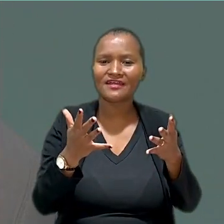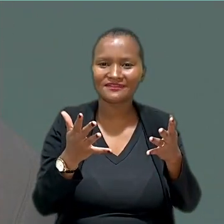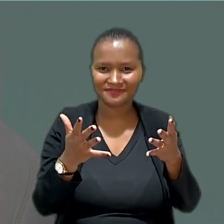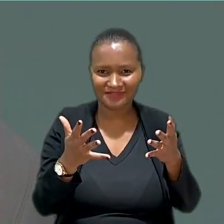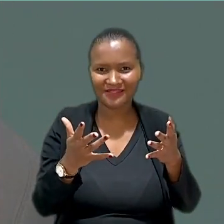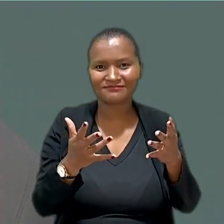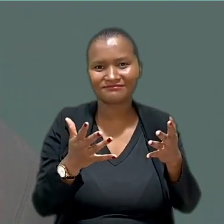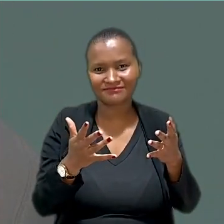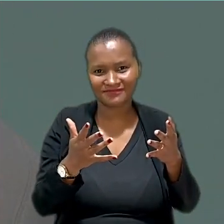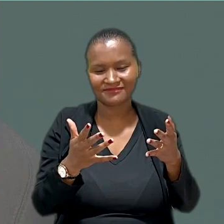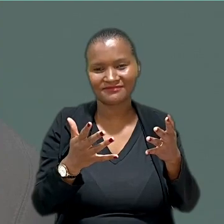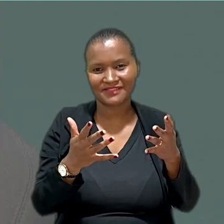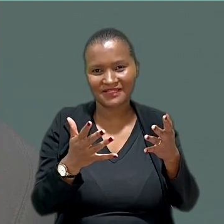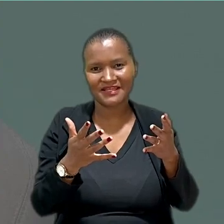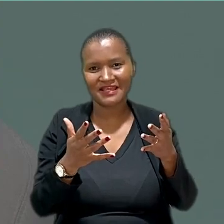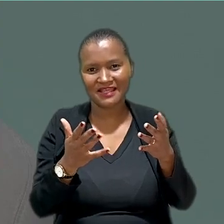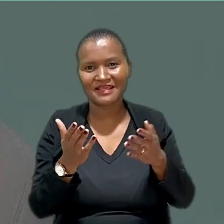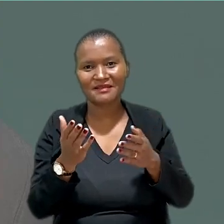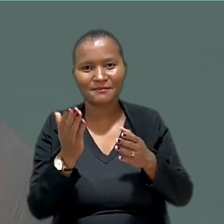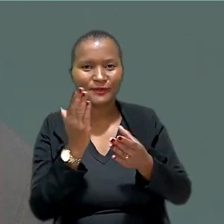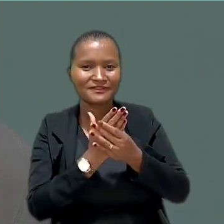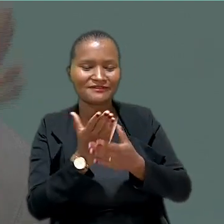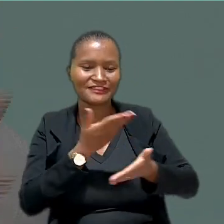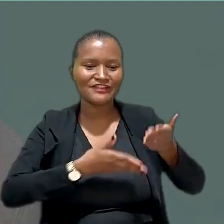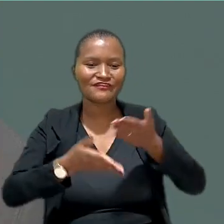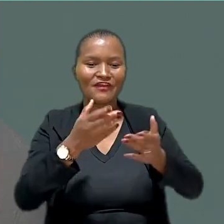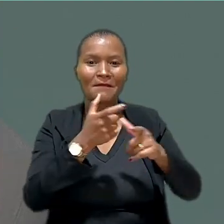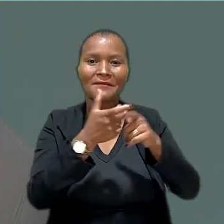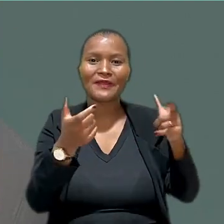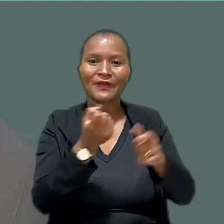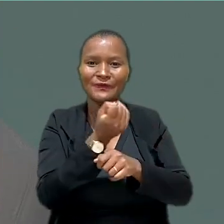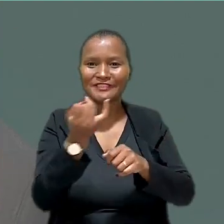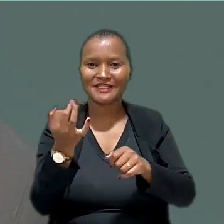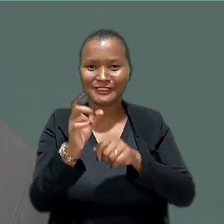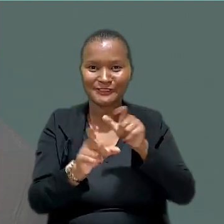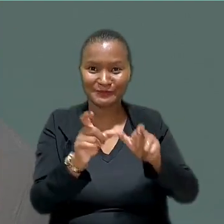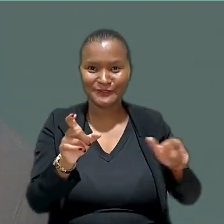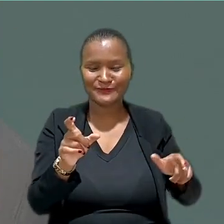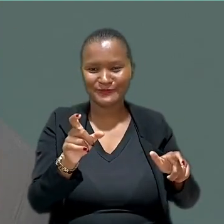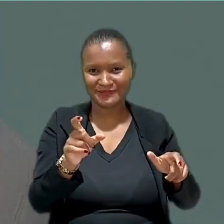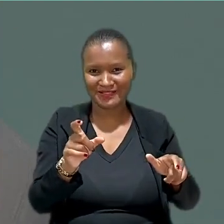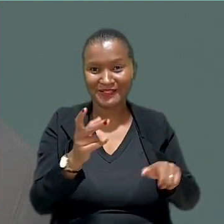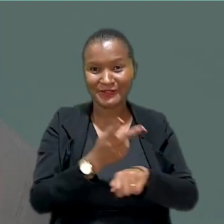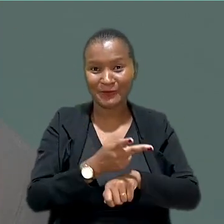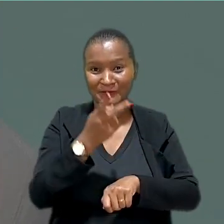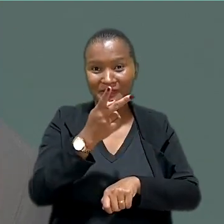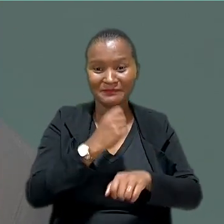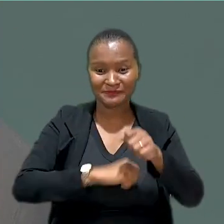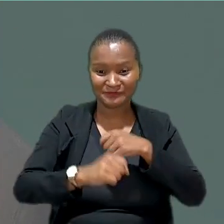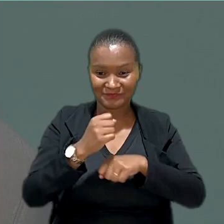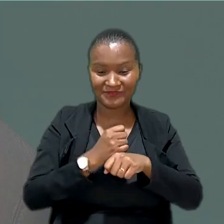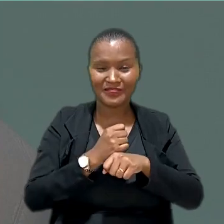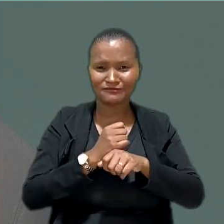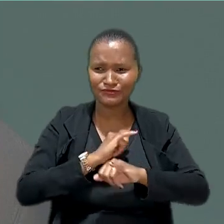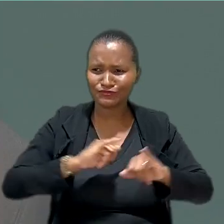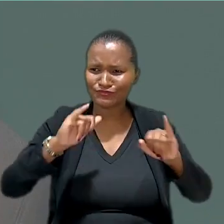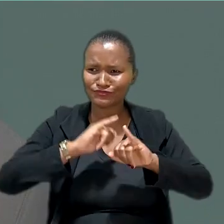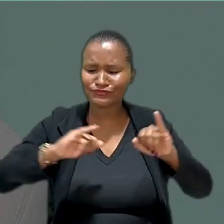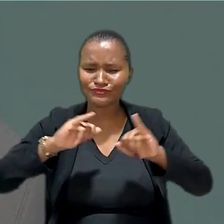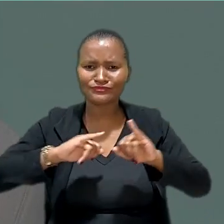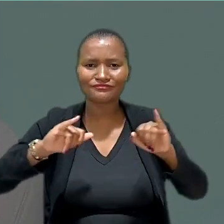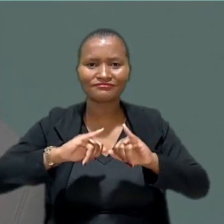que eu aprendi dizer há pouco, a solução de processos que envolvem a maior quantidade de pessoas. Então, o prêmio, desde o ano passado, repercutiu